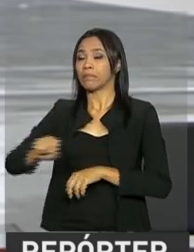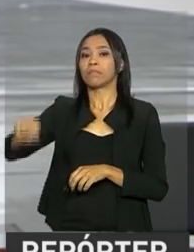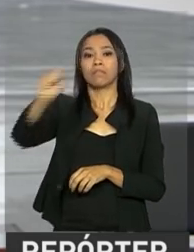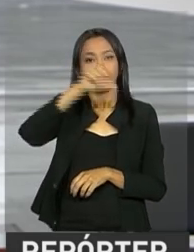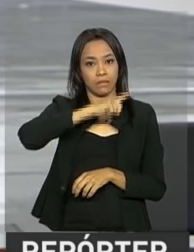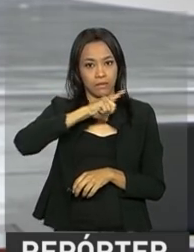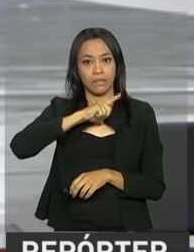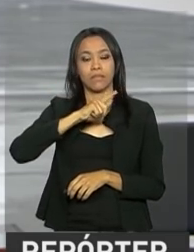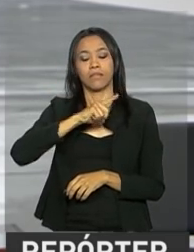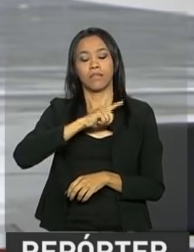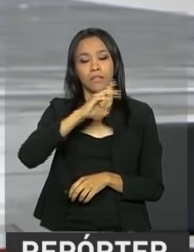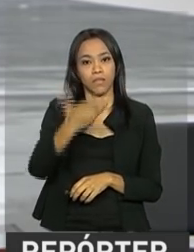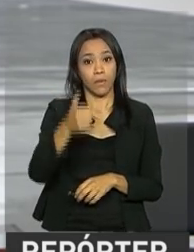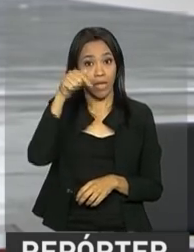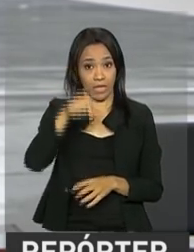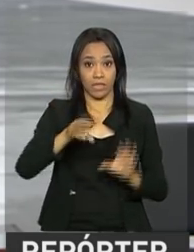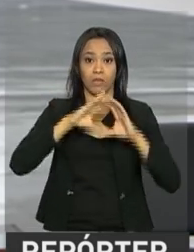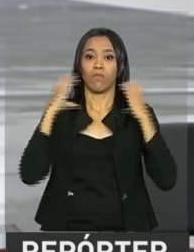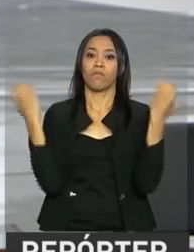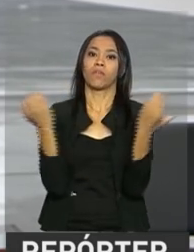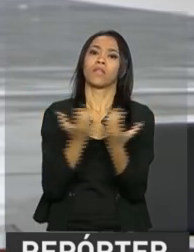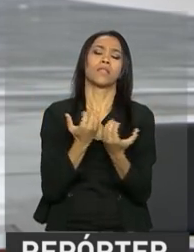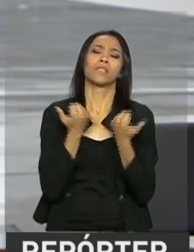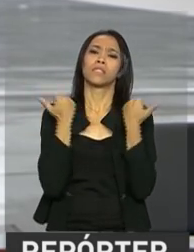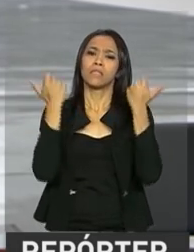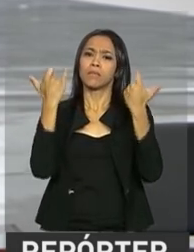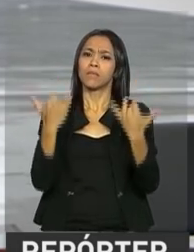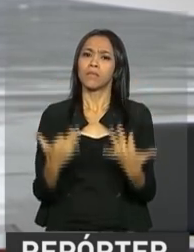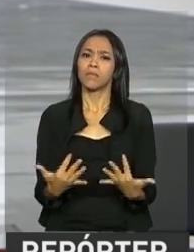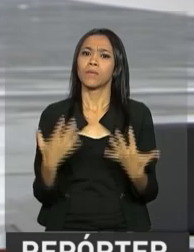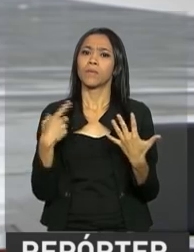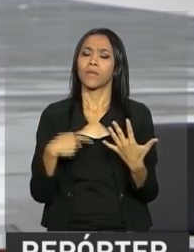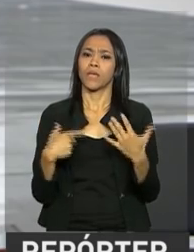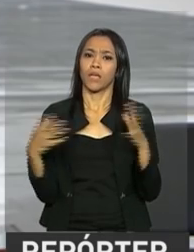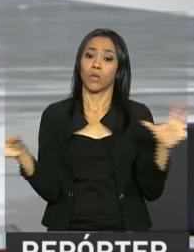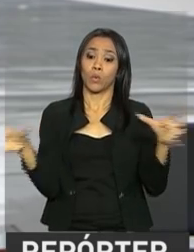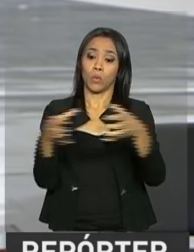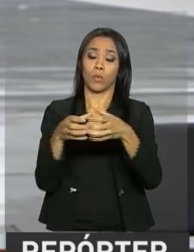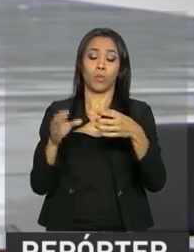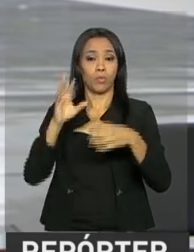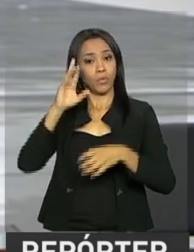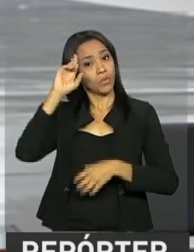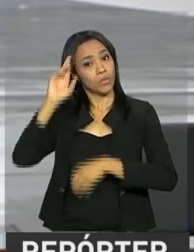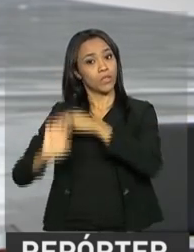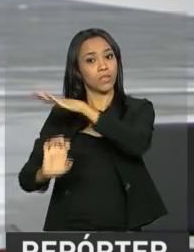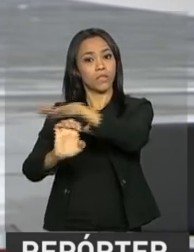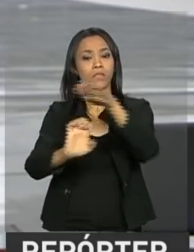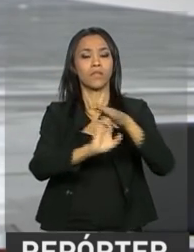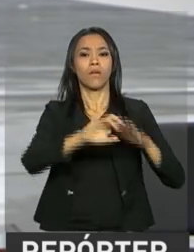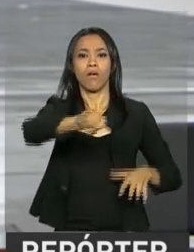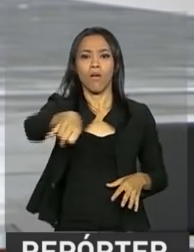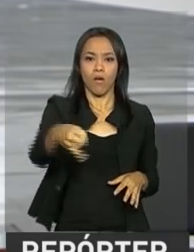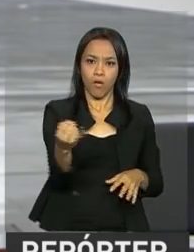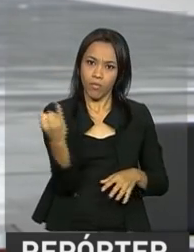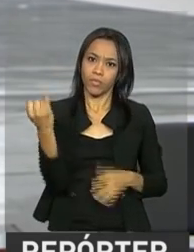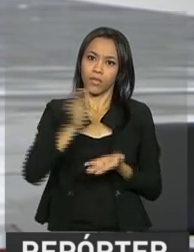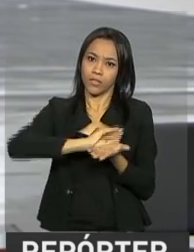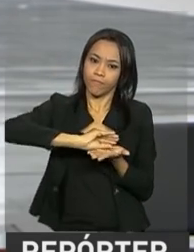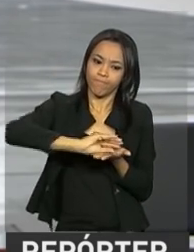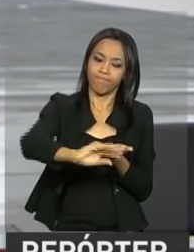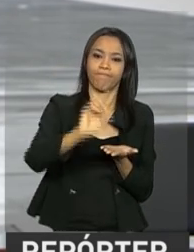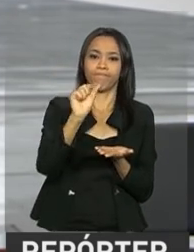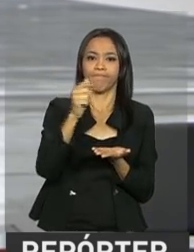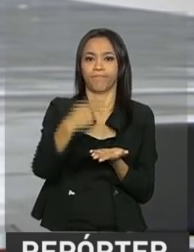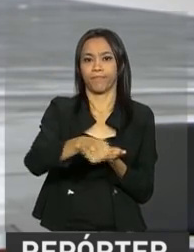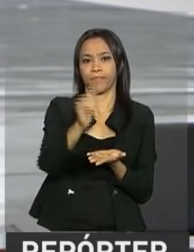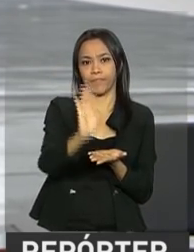sociais e culturais, o evento também destacou a uma comitiva de empresários libaneses oportunidades oportunidades de investimentos no Brasil.